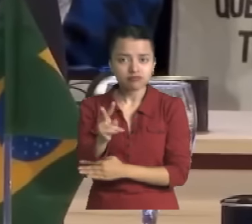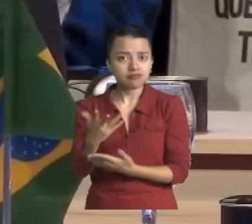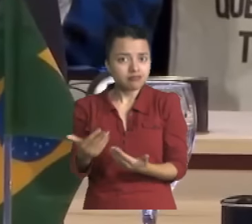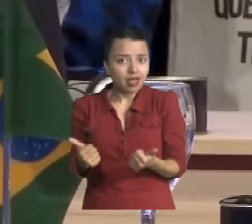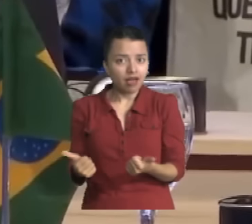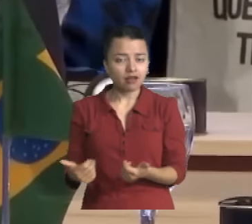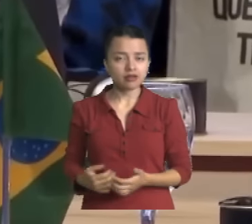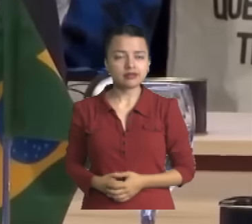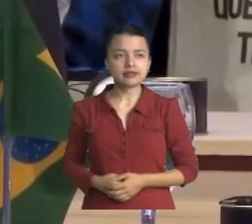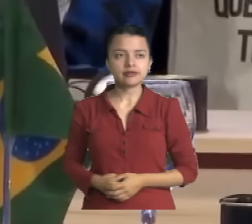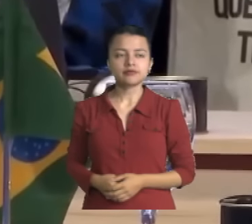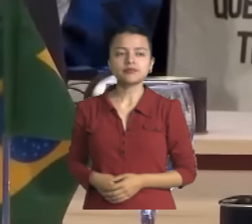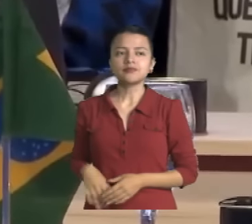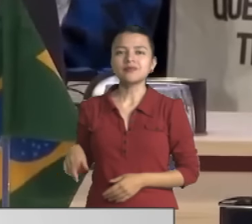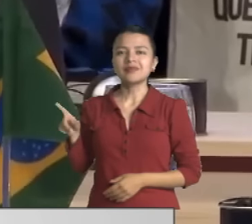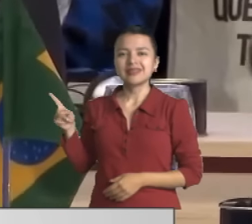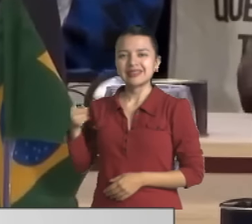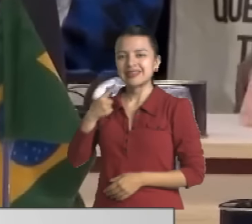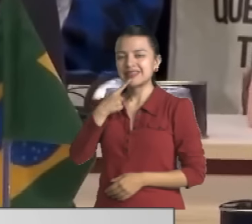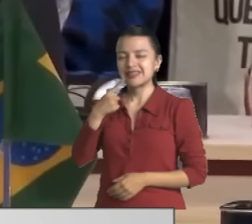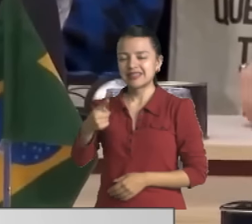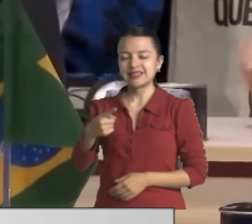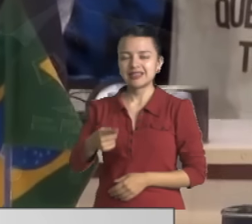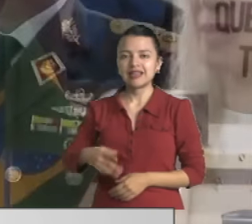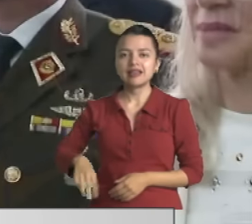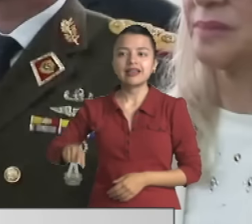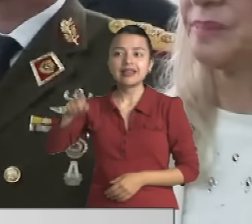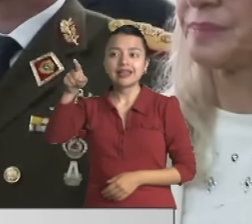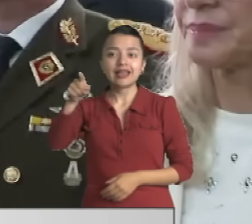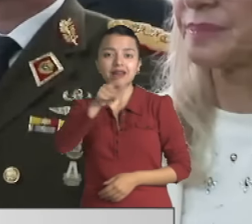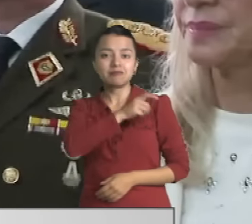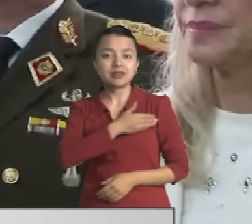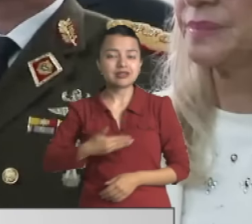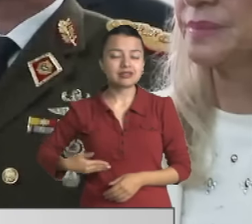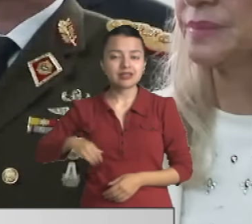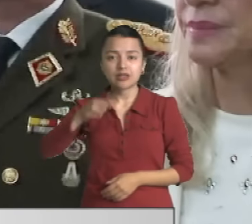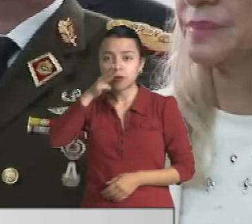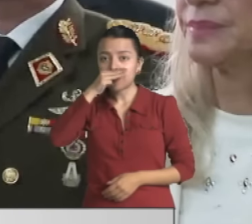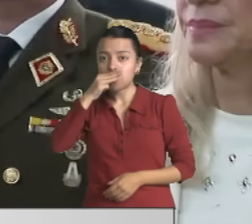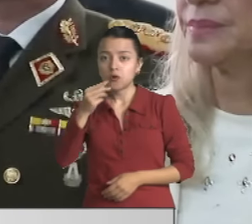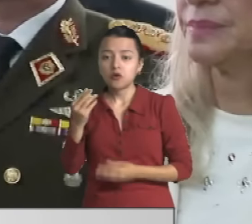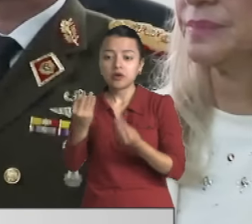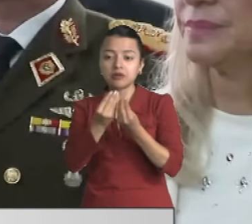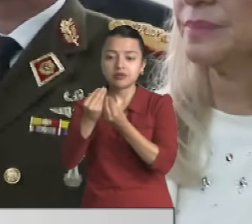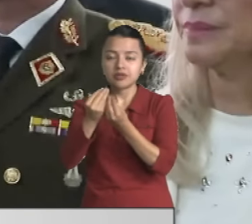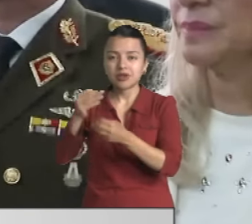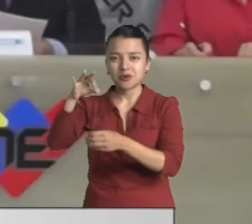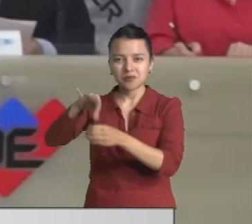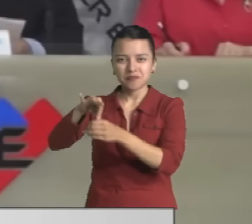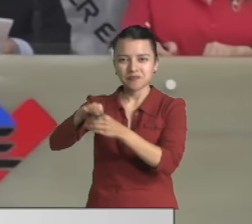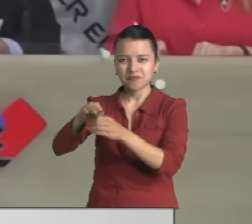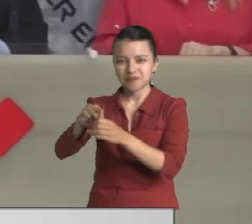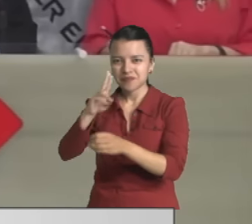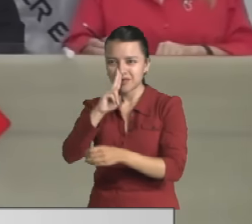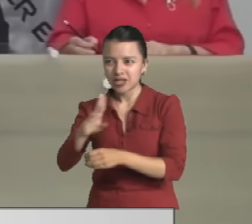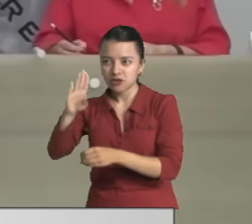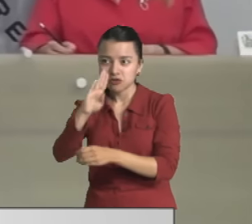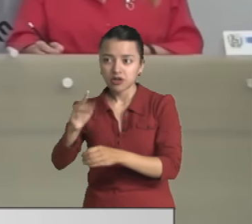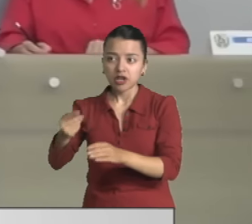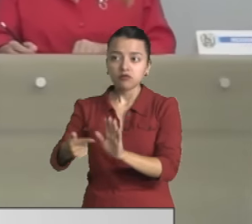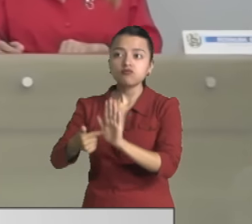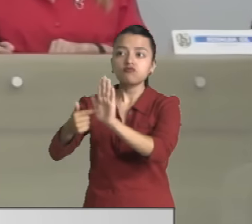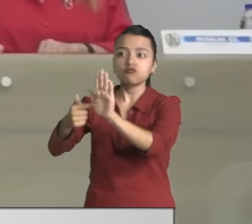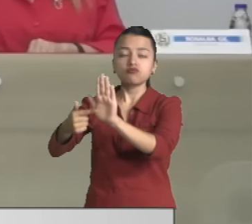Lula afirmou que o presidente venezuelano Nicolás Maduro, quem foi proclamado vencedor por el Consejo Nacional Electoral sin